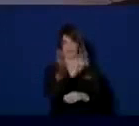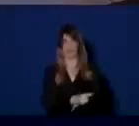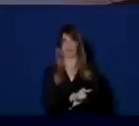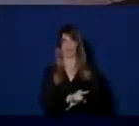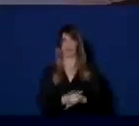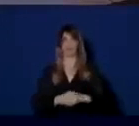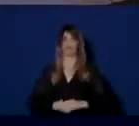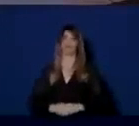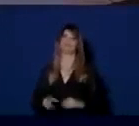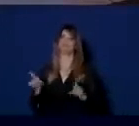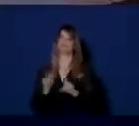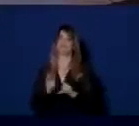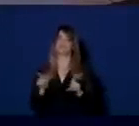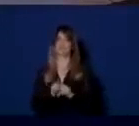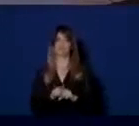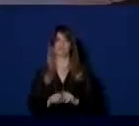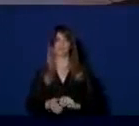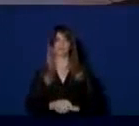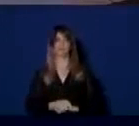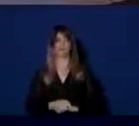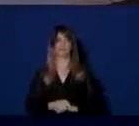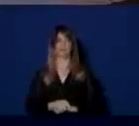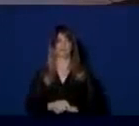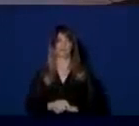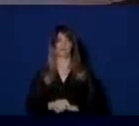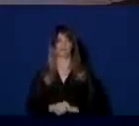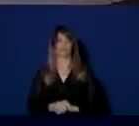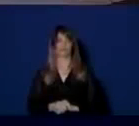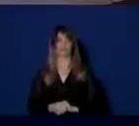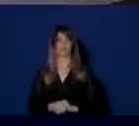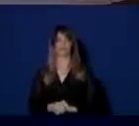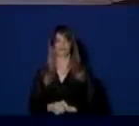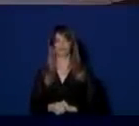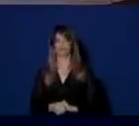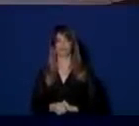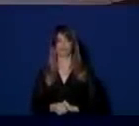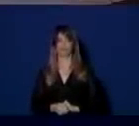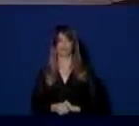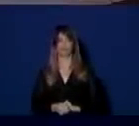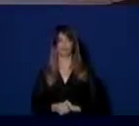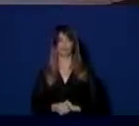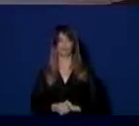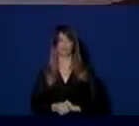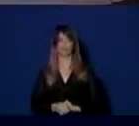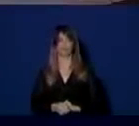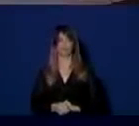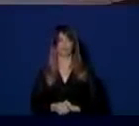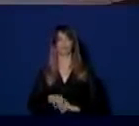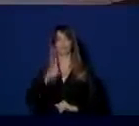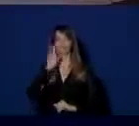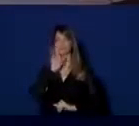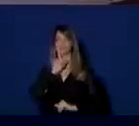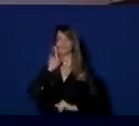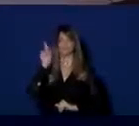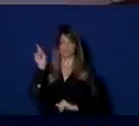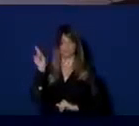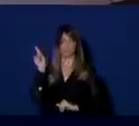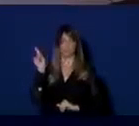também completamente en passant aqui, que a gente estava fazendo antes de entrar, é que os Estados